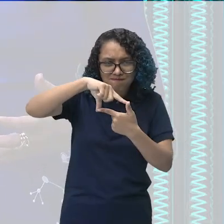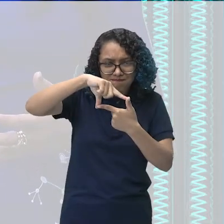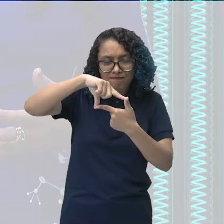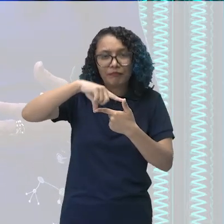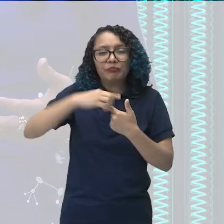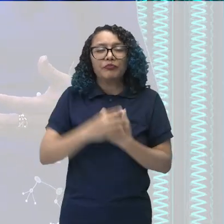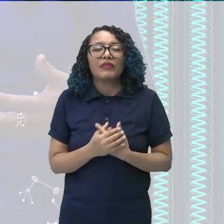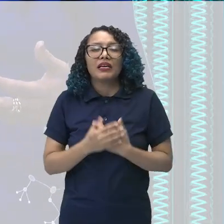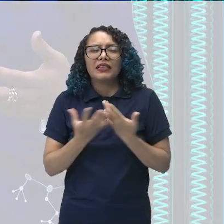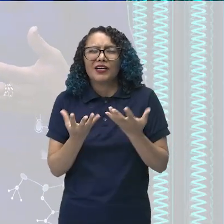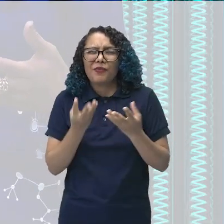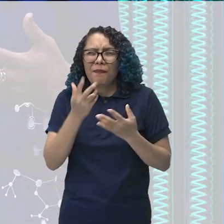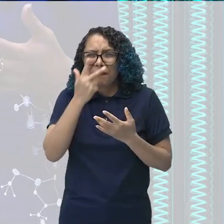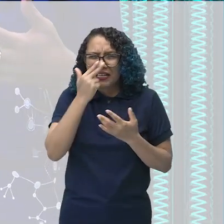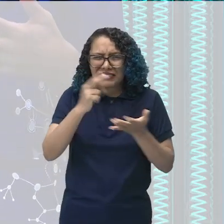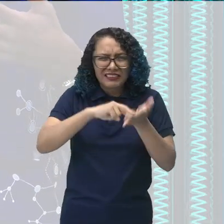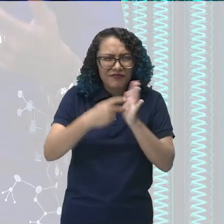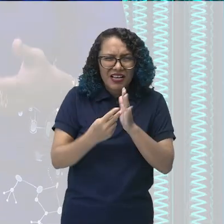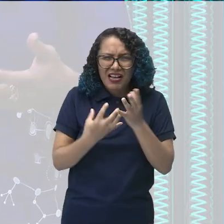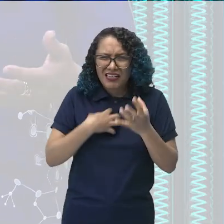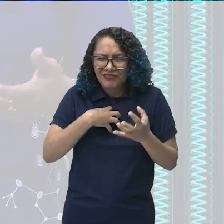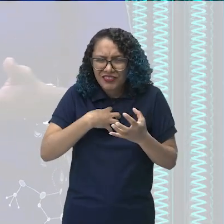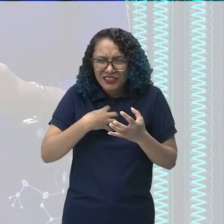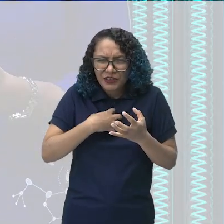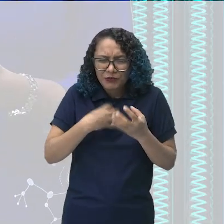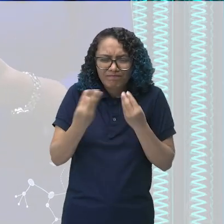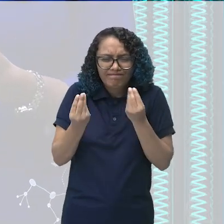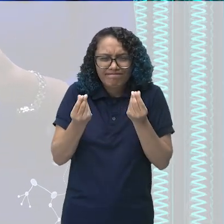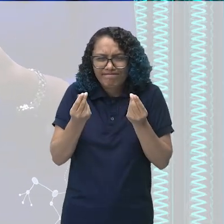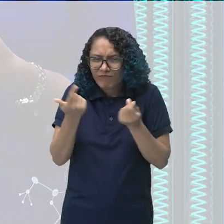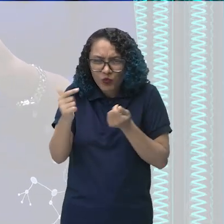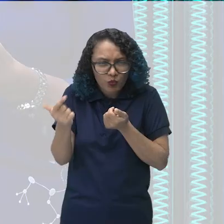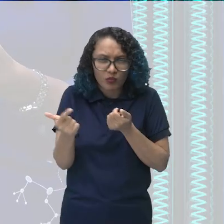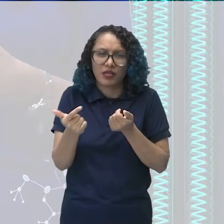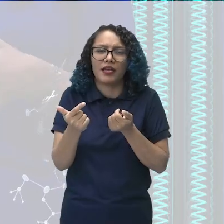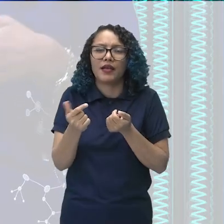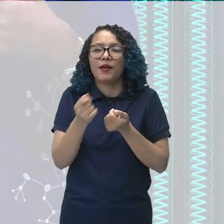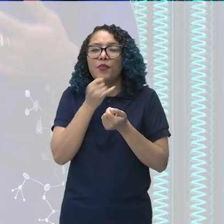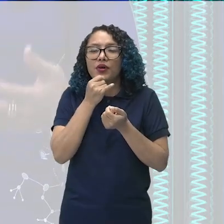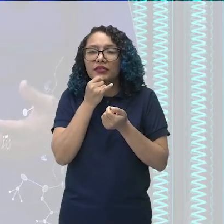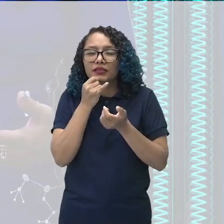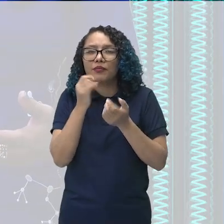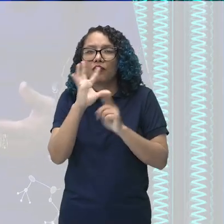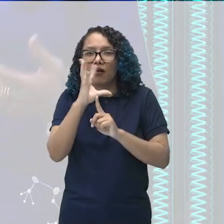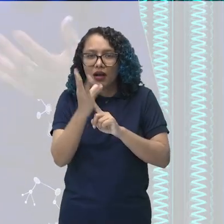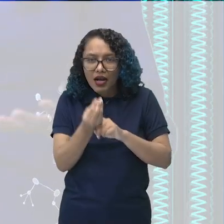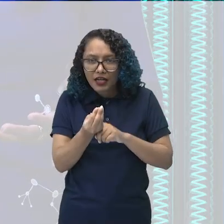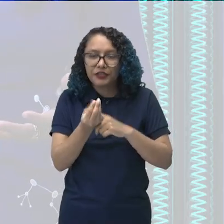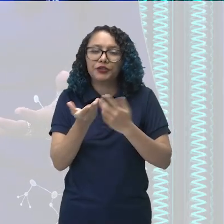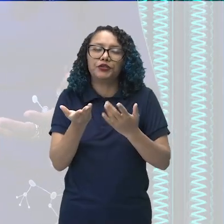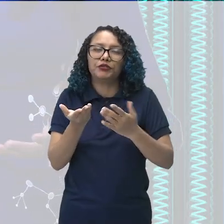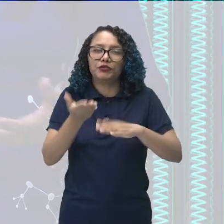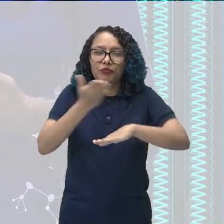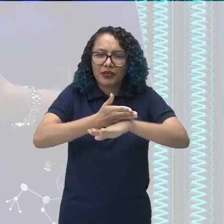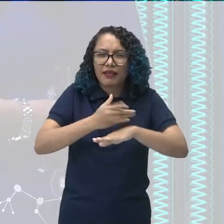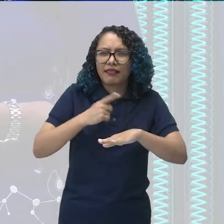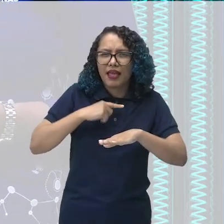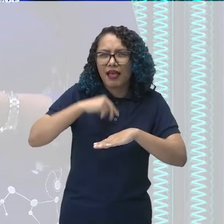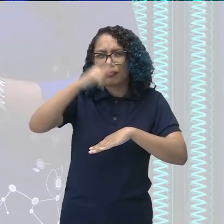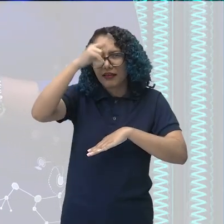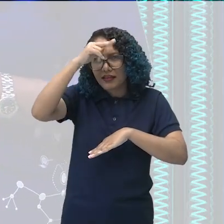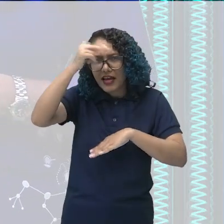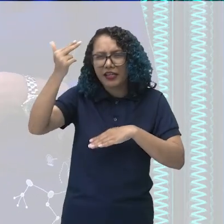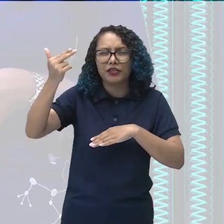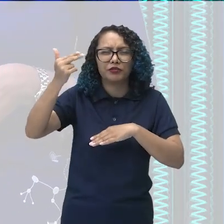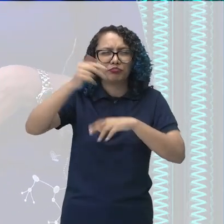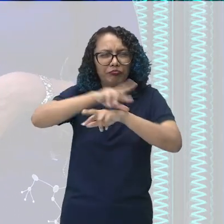tem muito sentido. Assim como você aprecia, por exemplo, uma arte moderna, que tem surrealismo, dadaísmo, exatamente